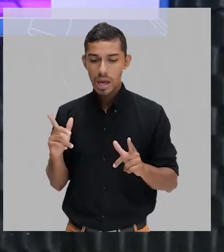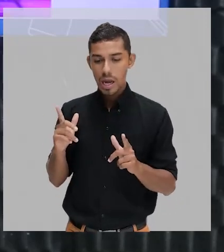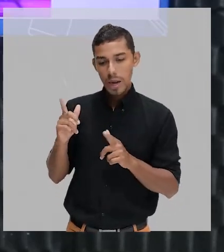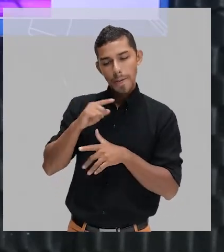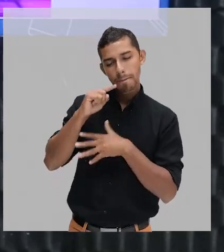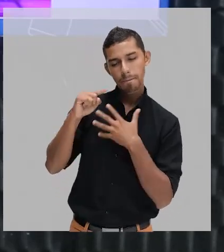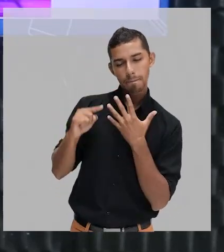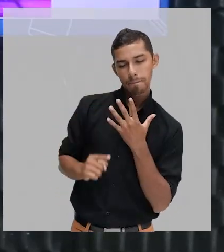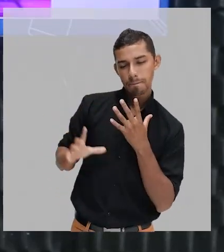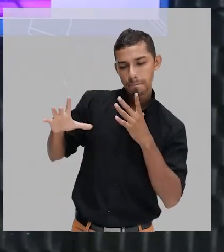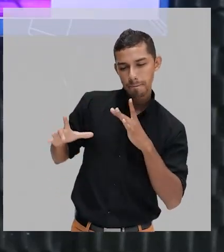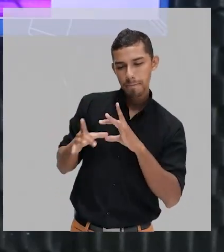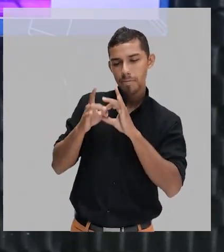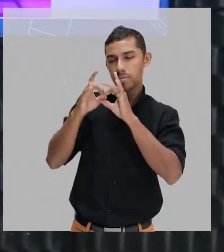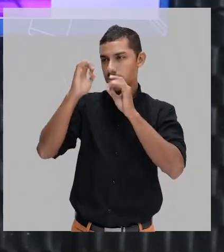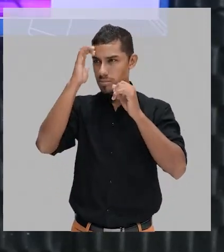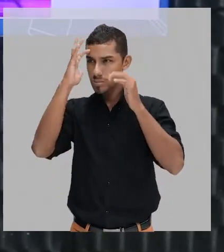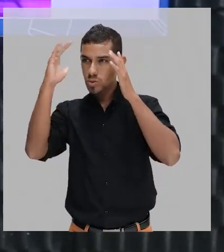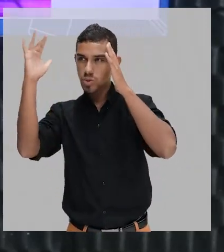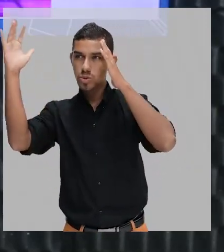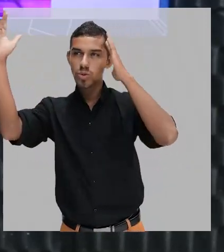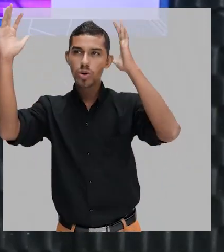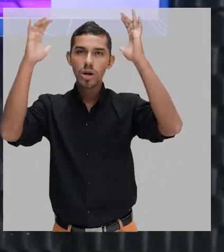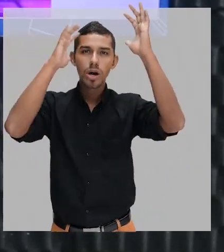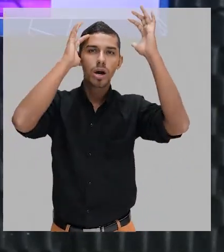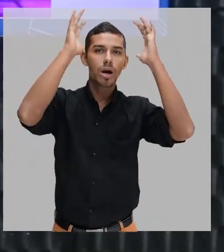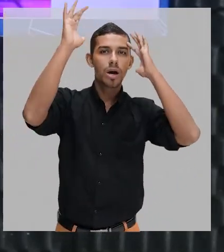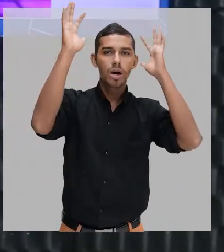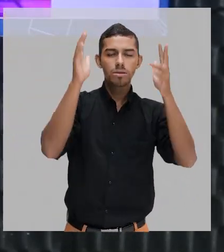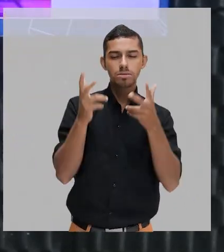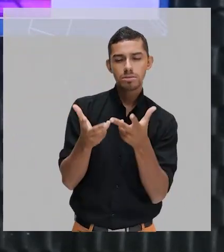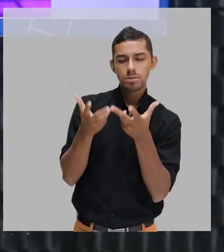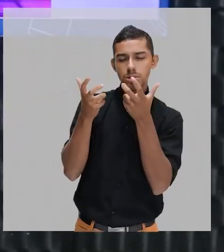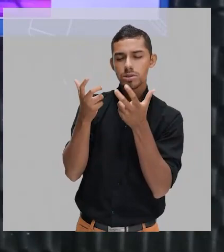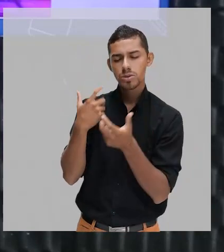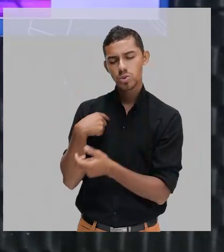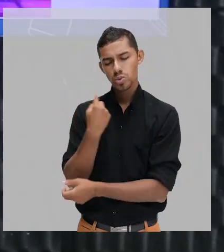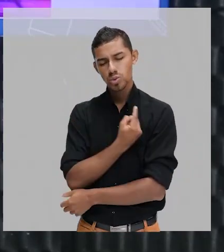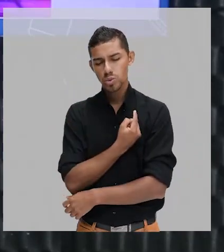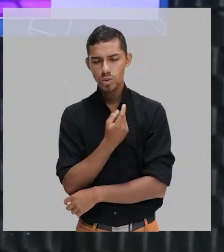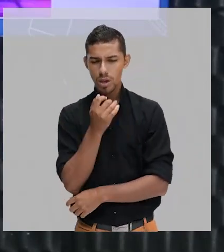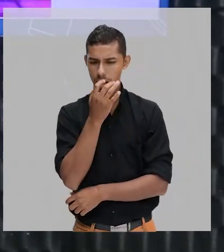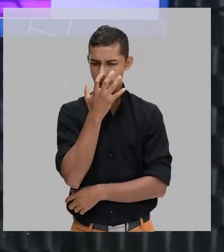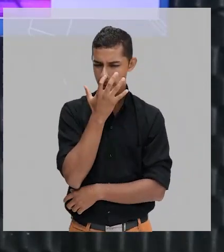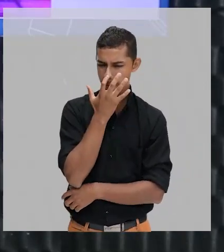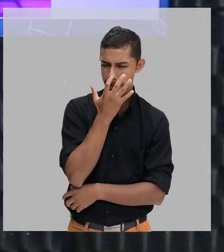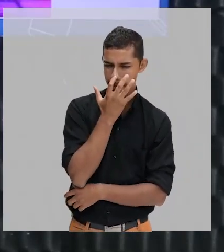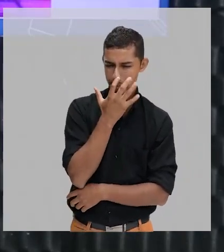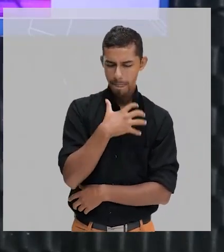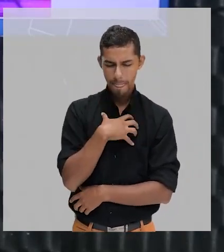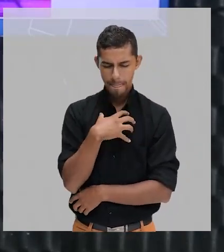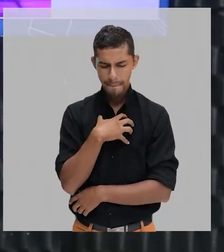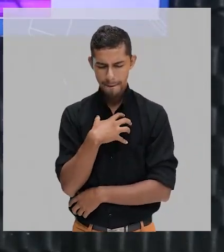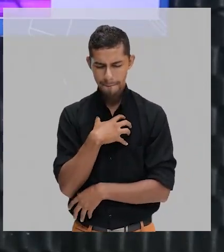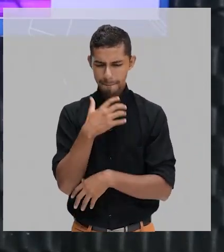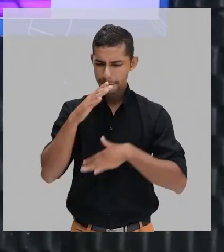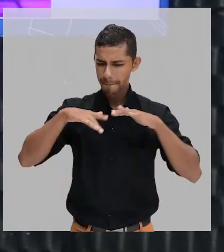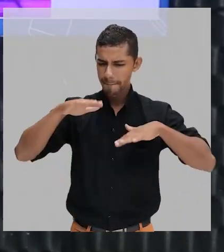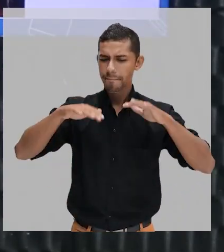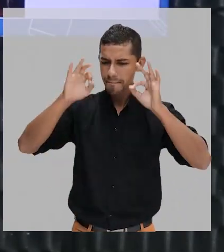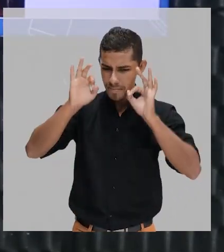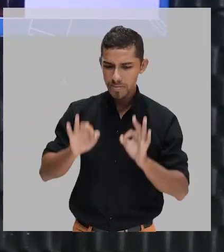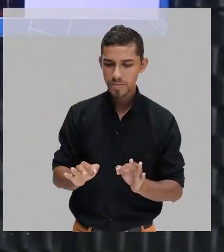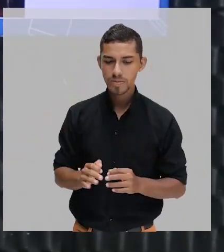decodifica, ele vai viajando junto. A luz altera a percepção que a gente tem dos objetos e das sensações? Com